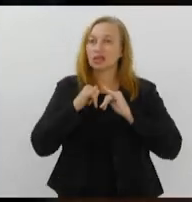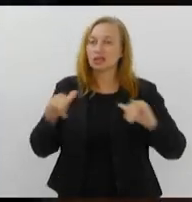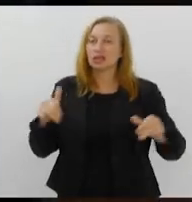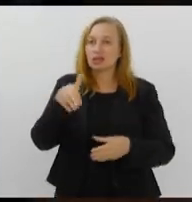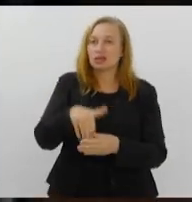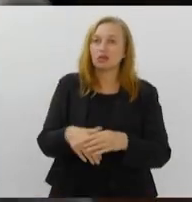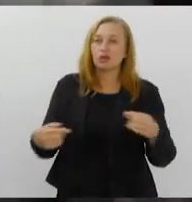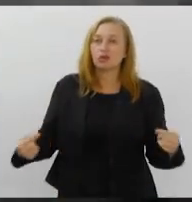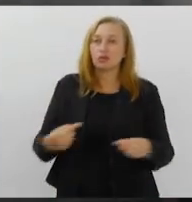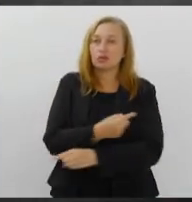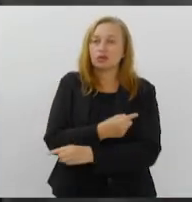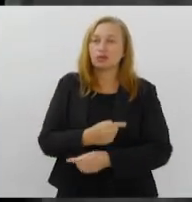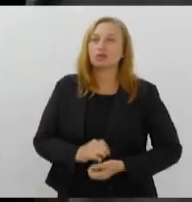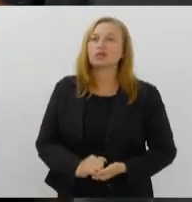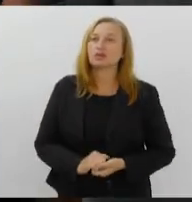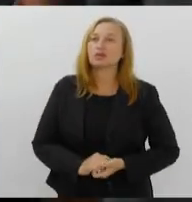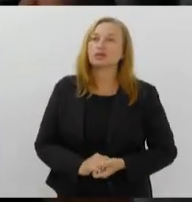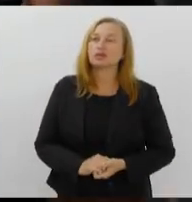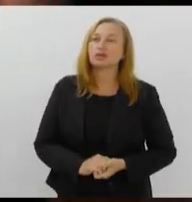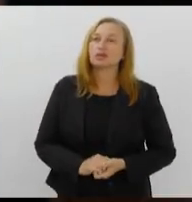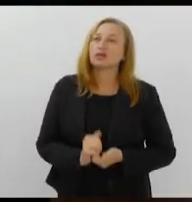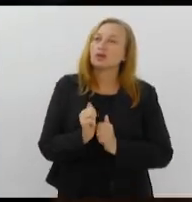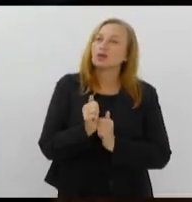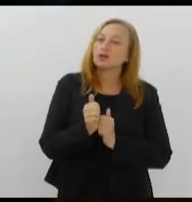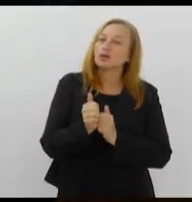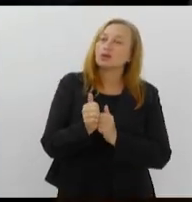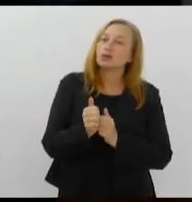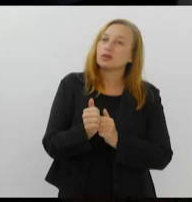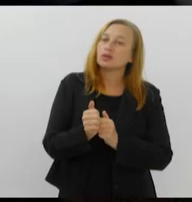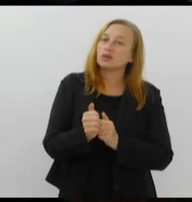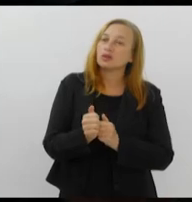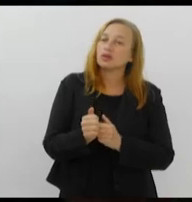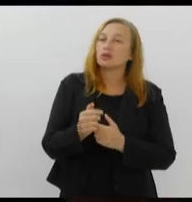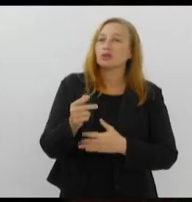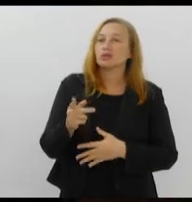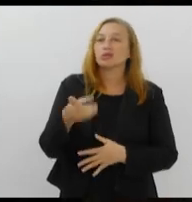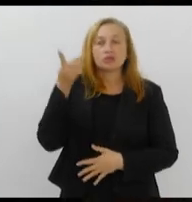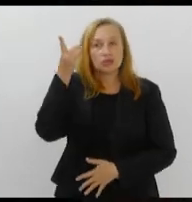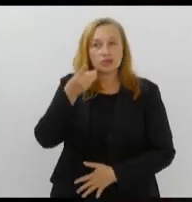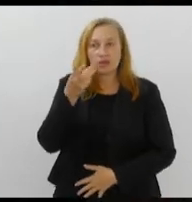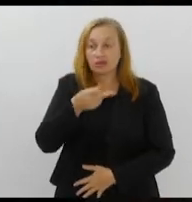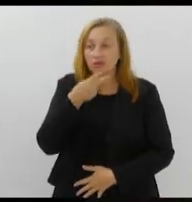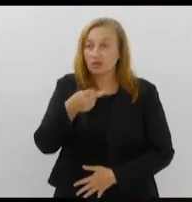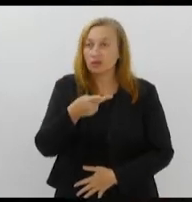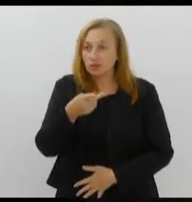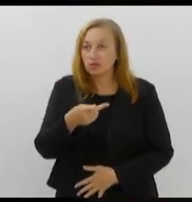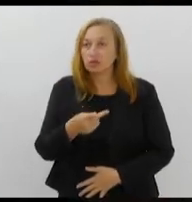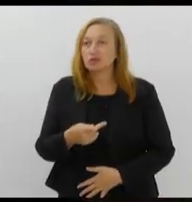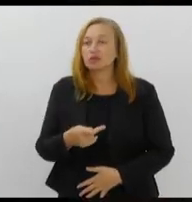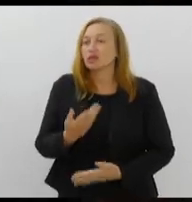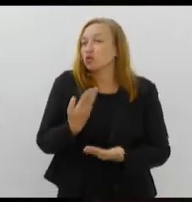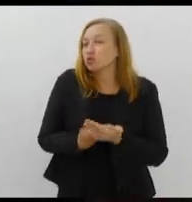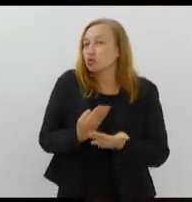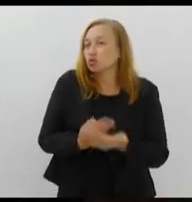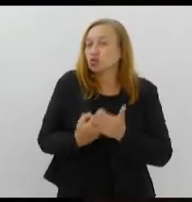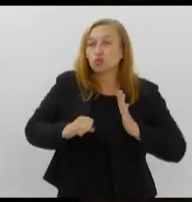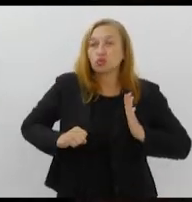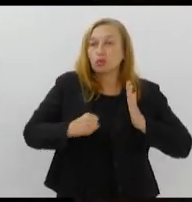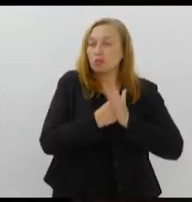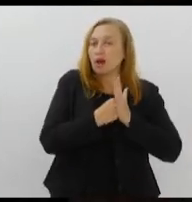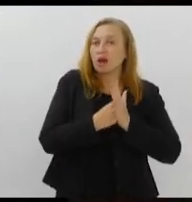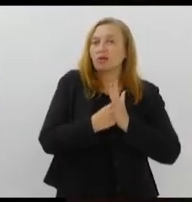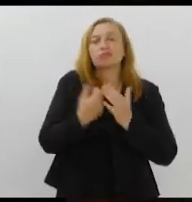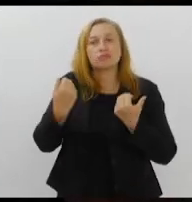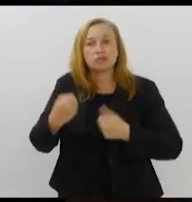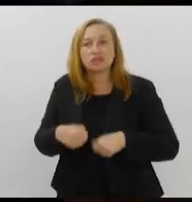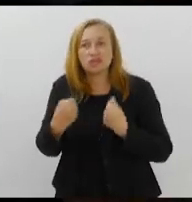voto contrário, indo de encontro aos deputados que me antecederam. A gente fala de um estudo de impacto necessário